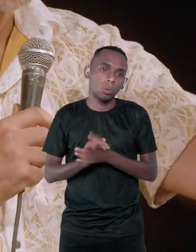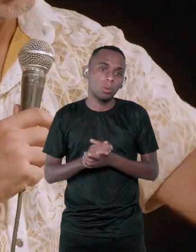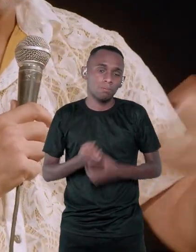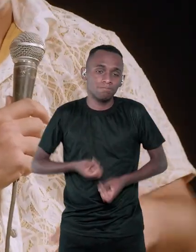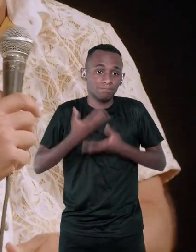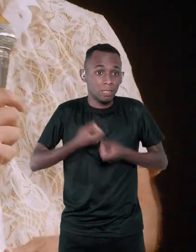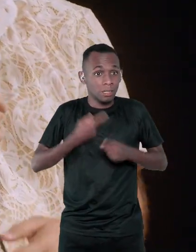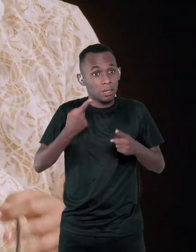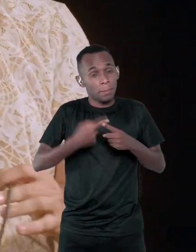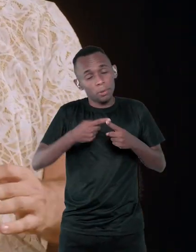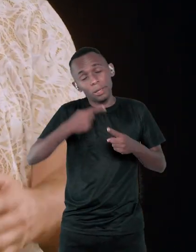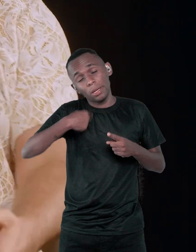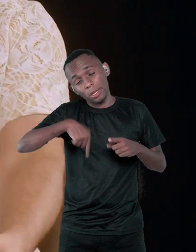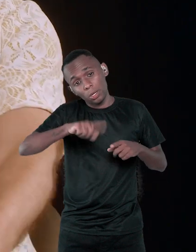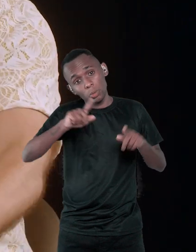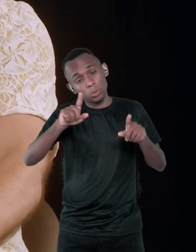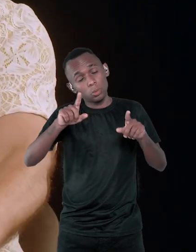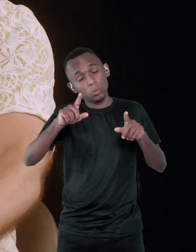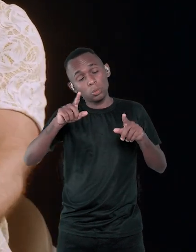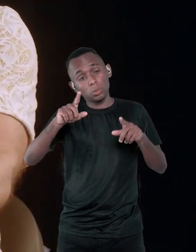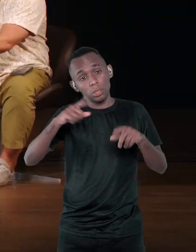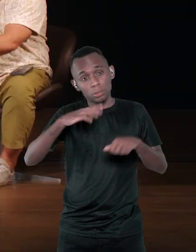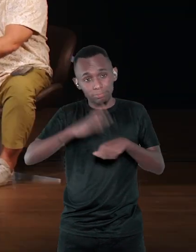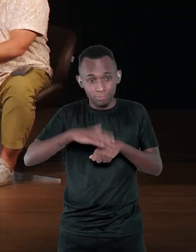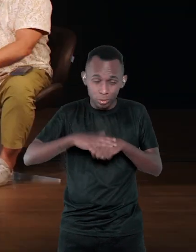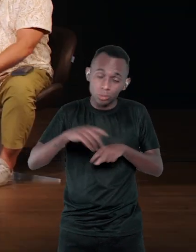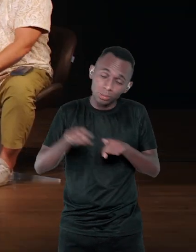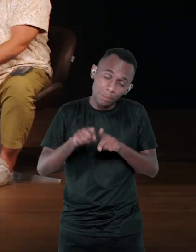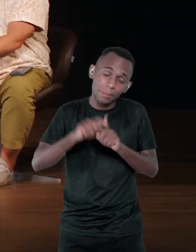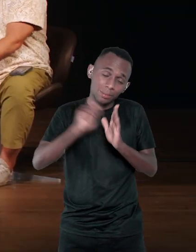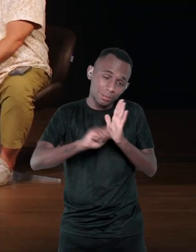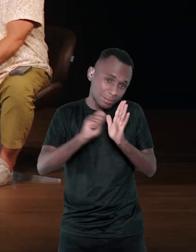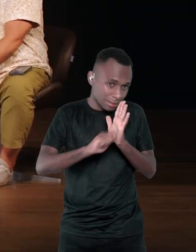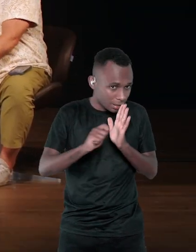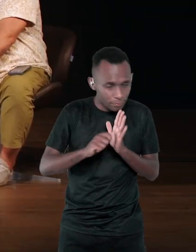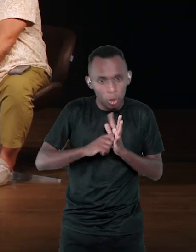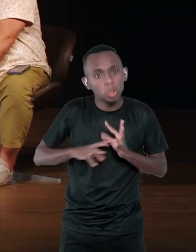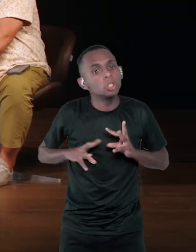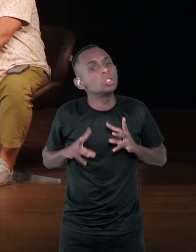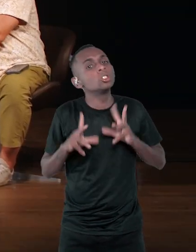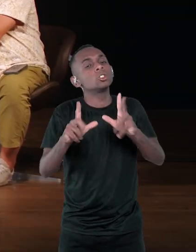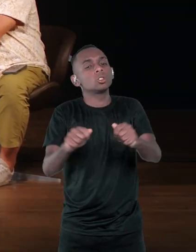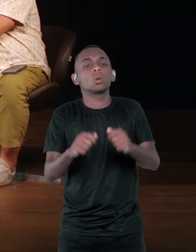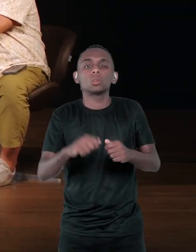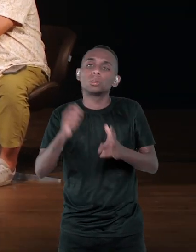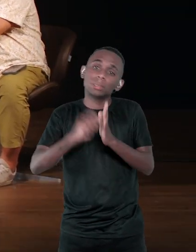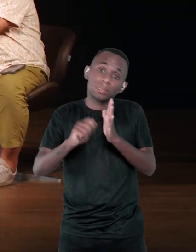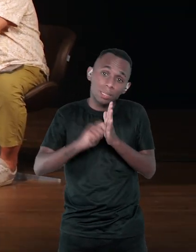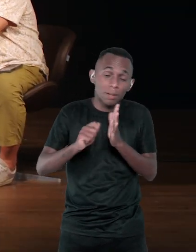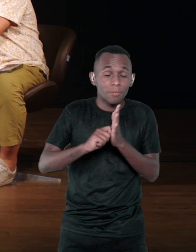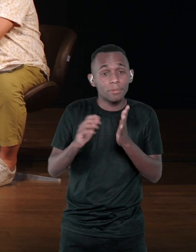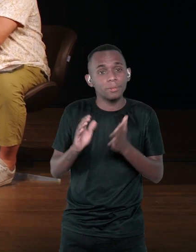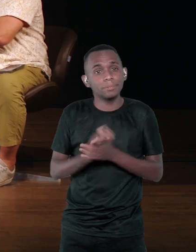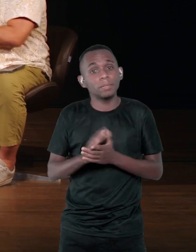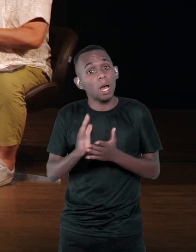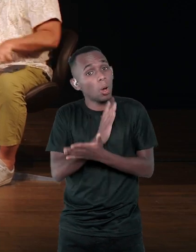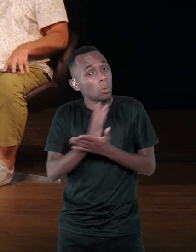que escrevo também, trabalho. O jornalista escreve com palavras, na verdade. Todo mundo escreve com palavras, é claro. Não, alguns com emoji.